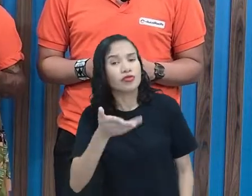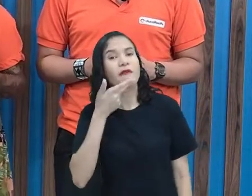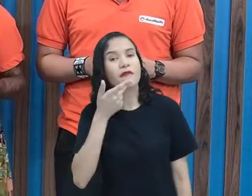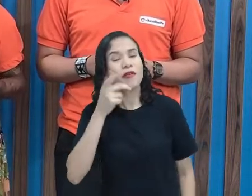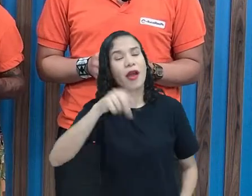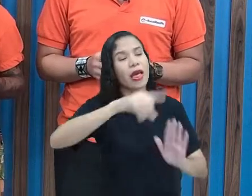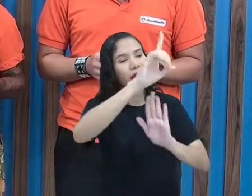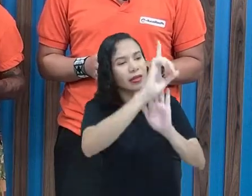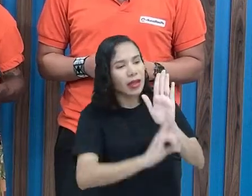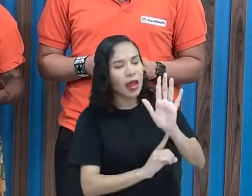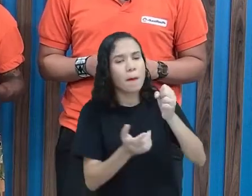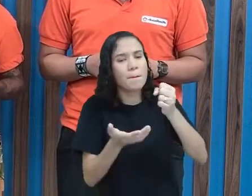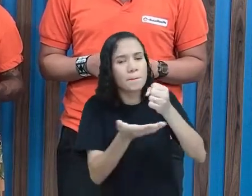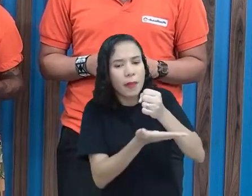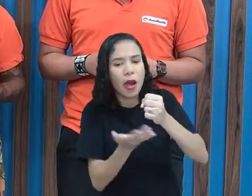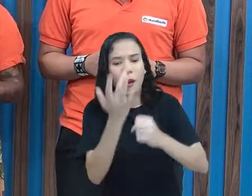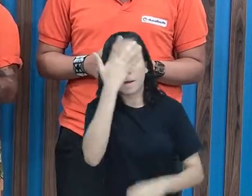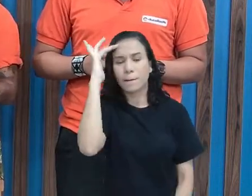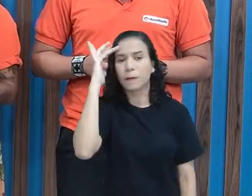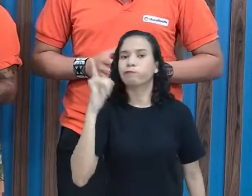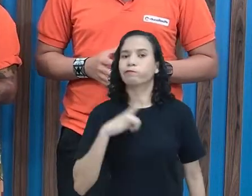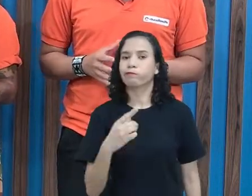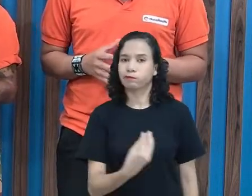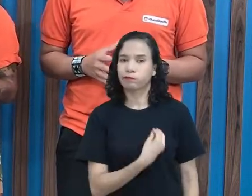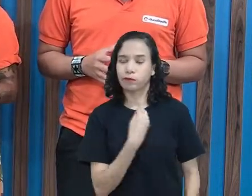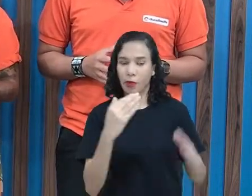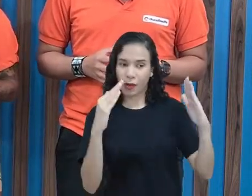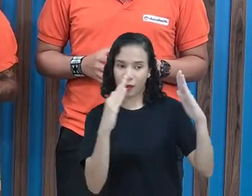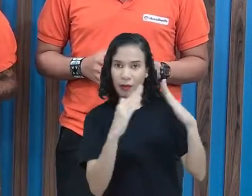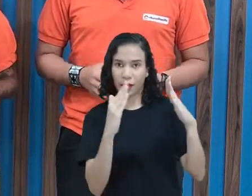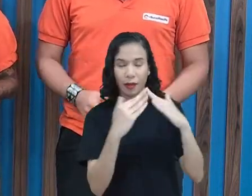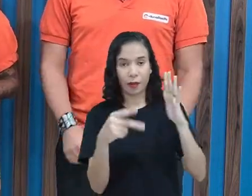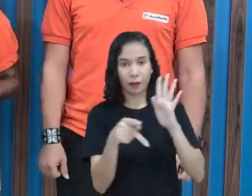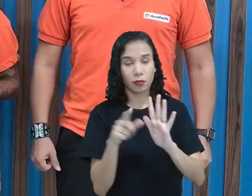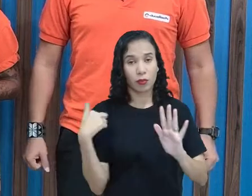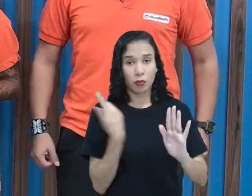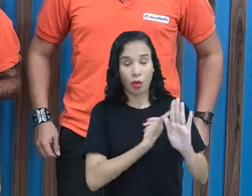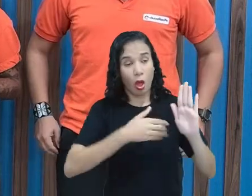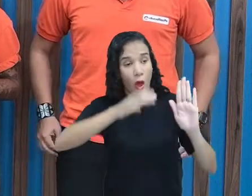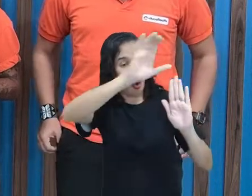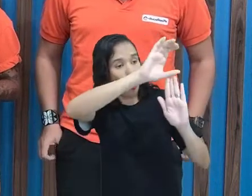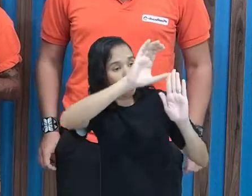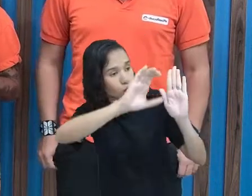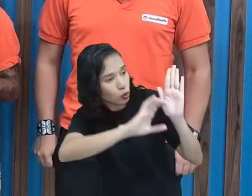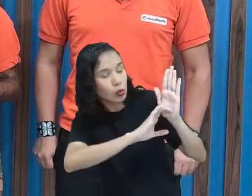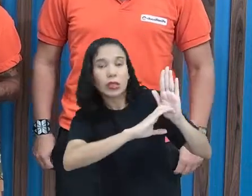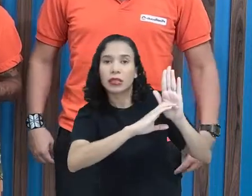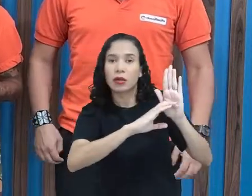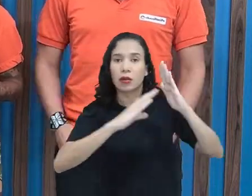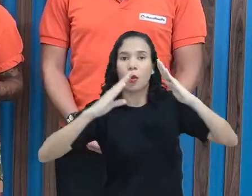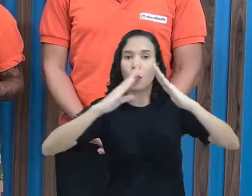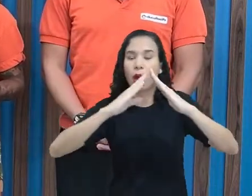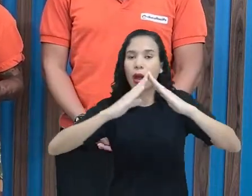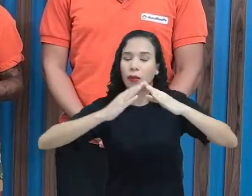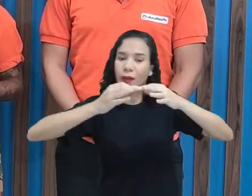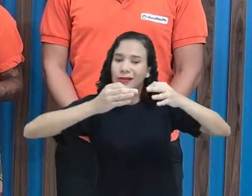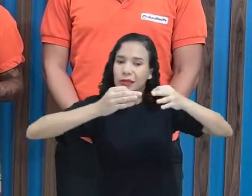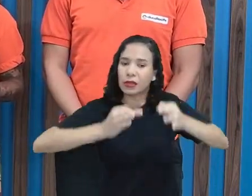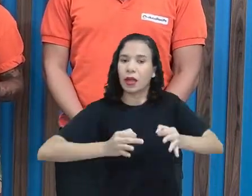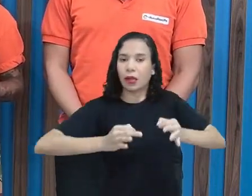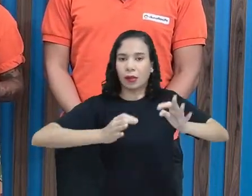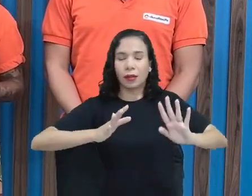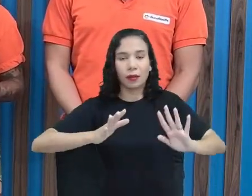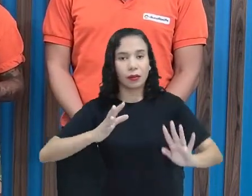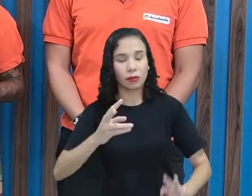direito básico, você ter direito a uma moradia. Inclusive está em nossa Constituição. E uma moradia digna. Então, a gente não